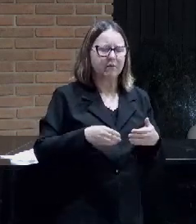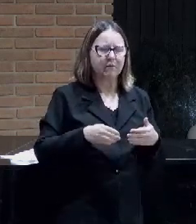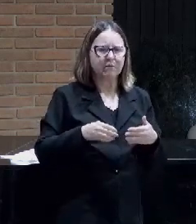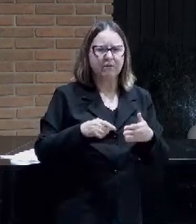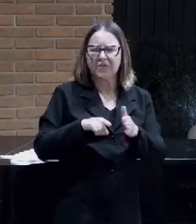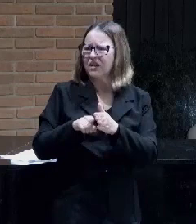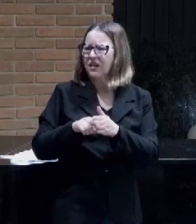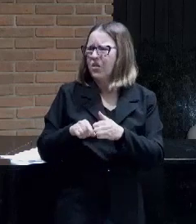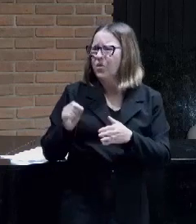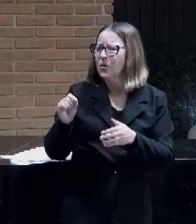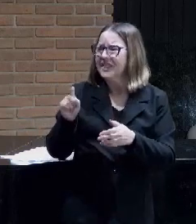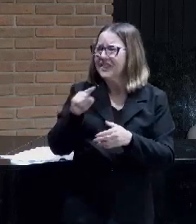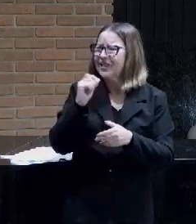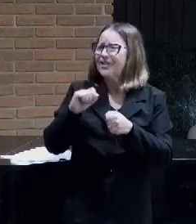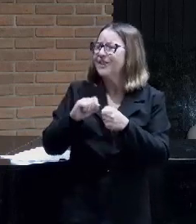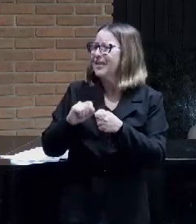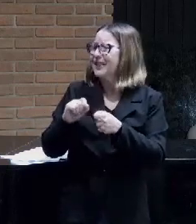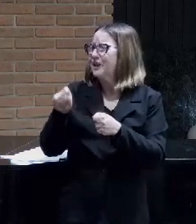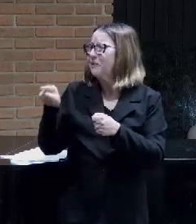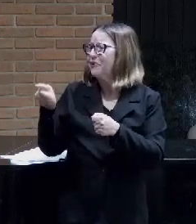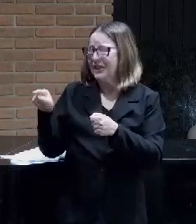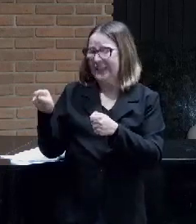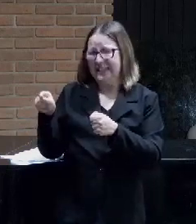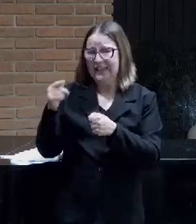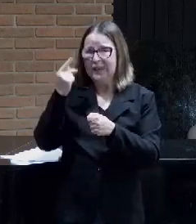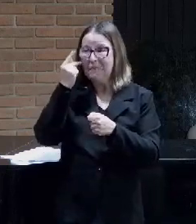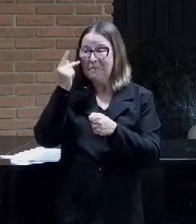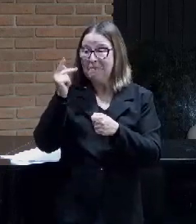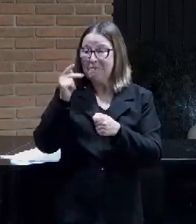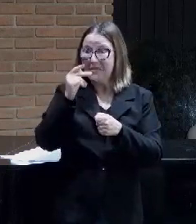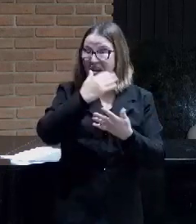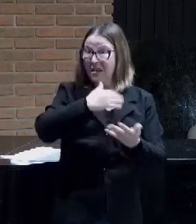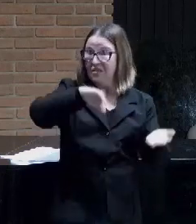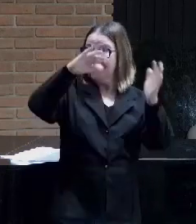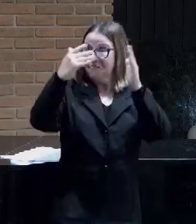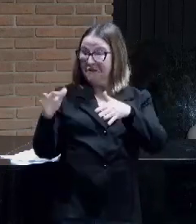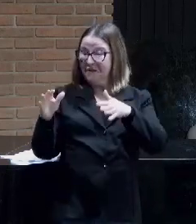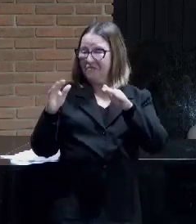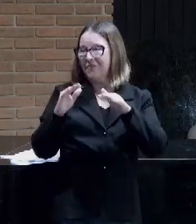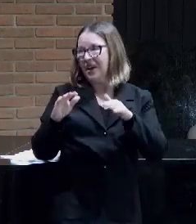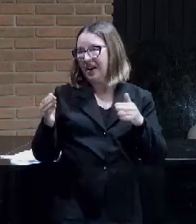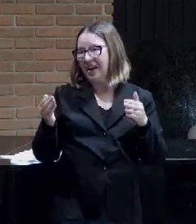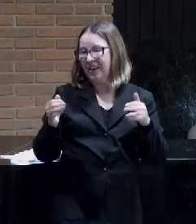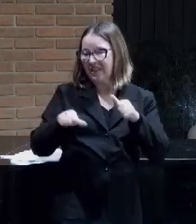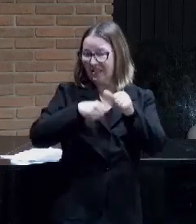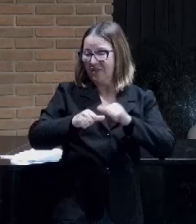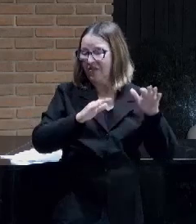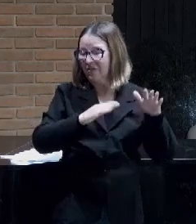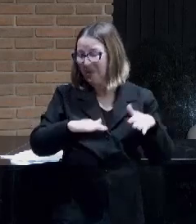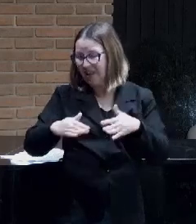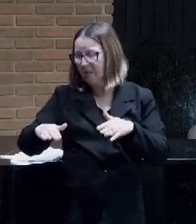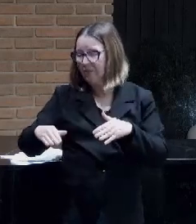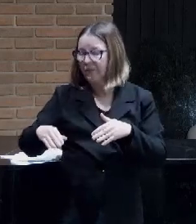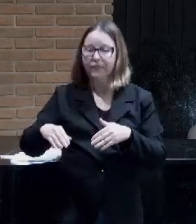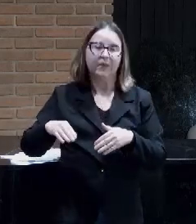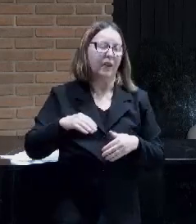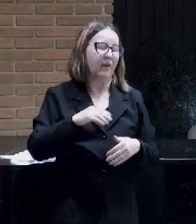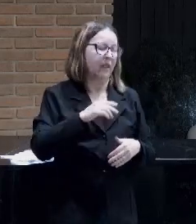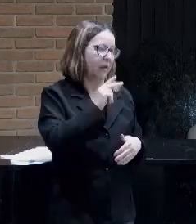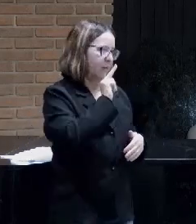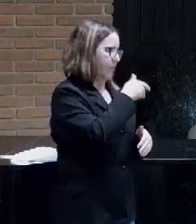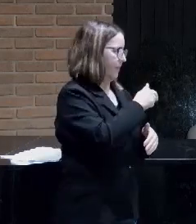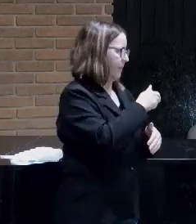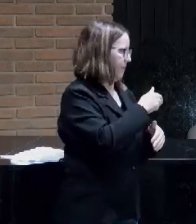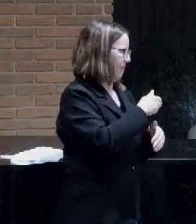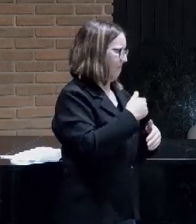você para que o mar se acalme? Disseram isto porque o mar ia se tornando cada vez mais tempestuoso. E Jonas respondeu,